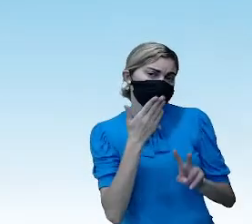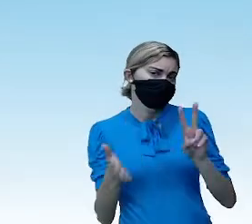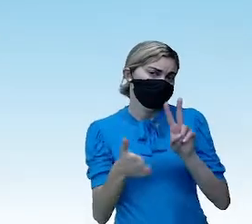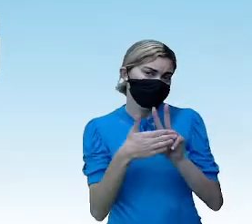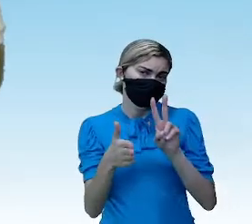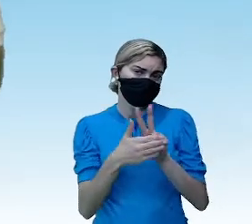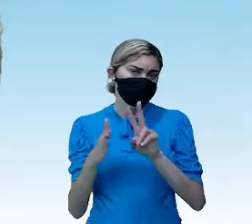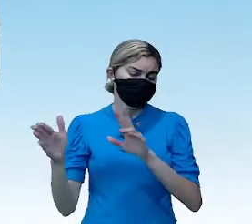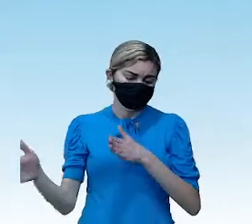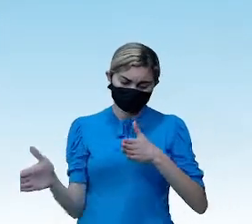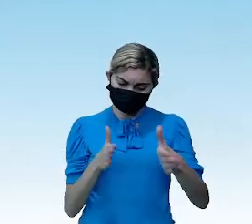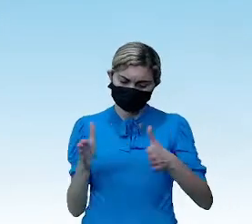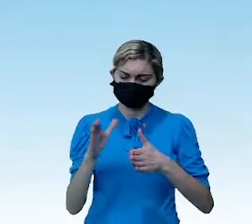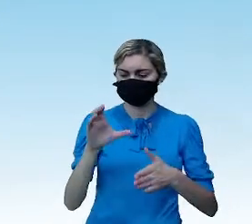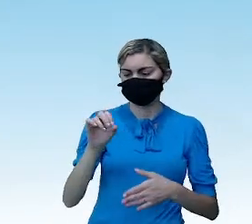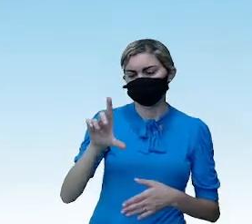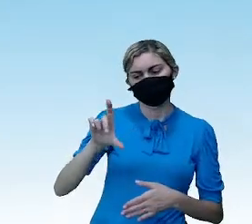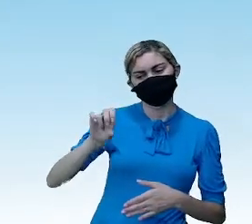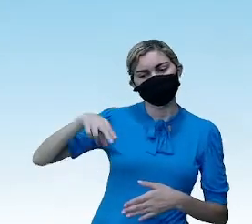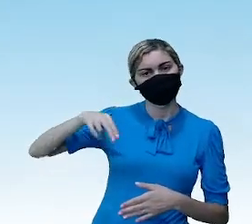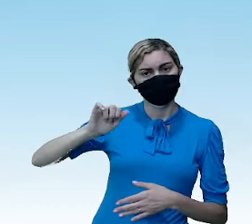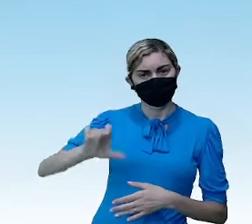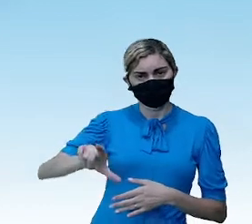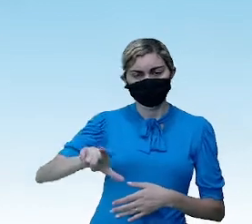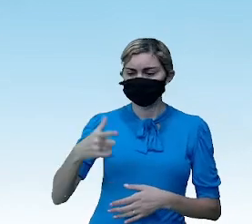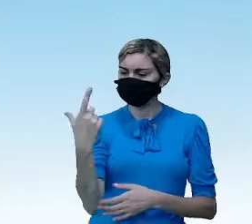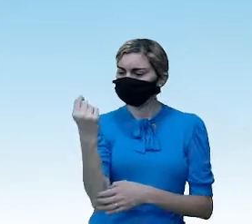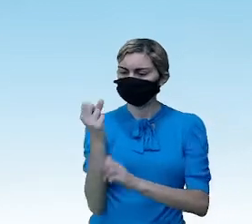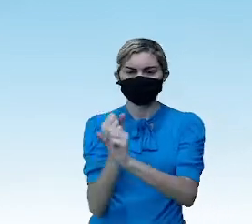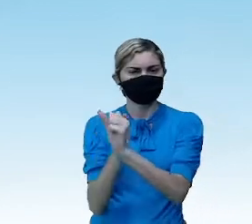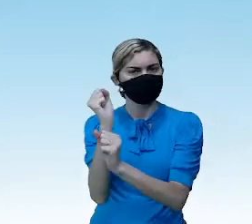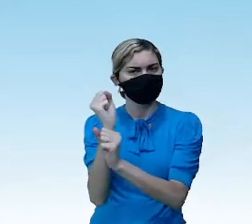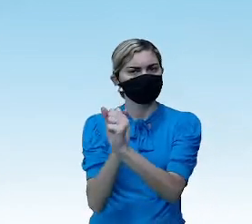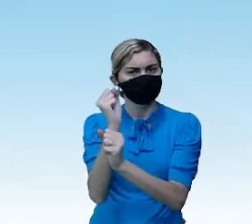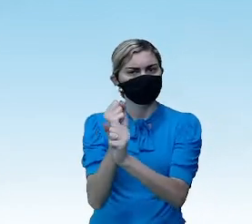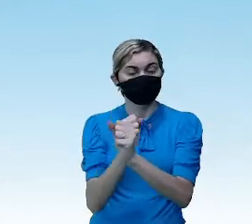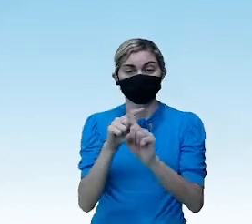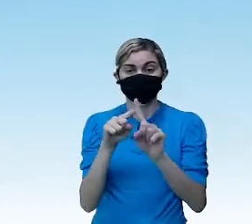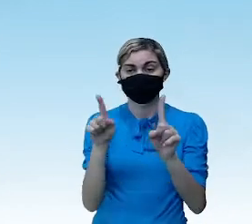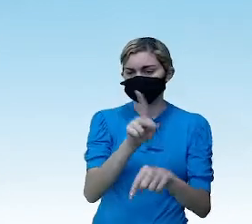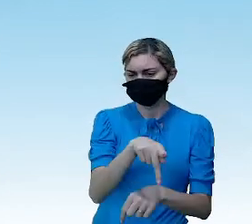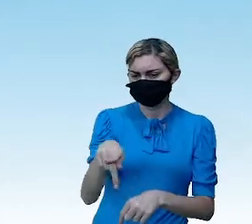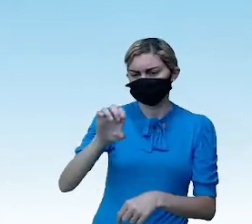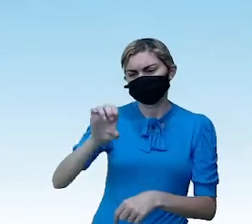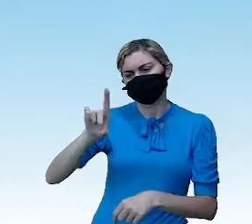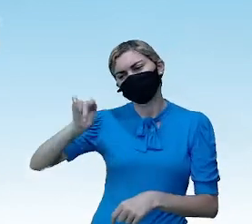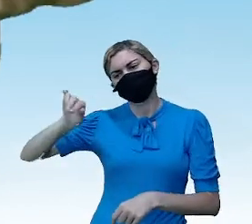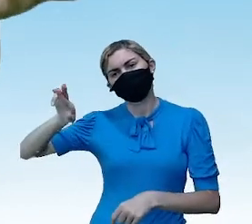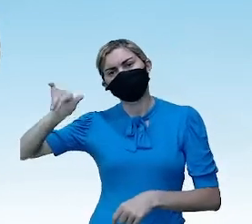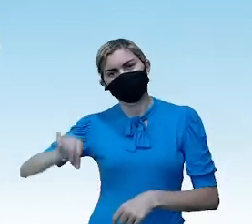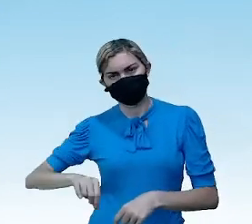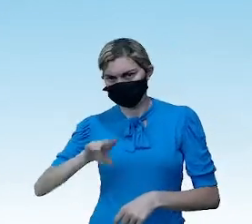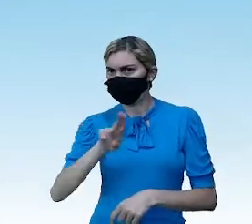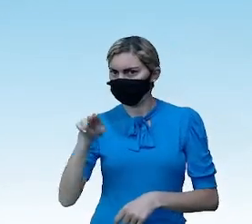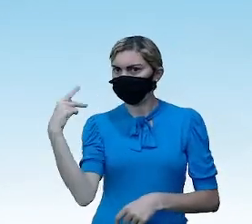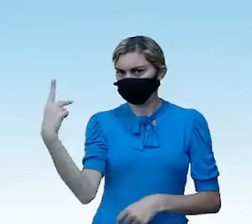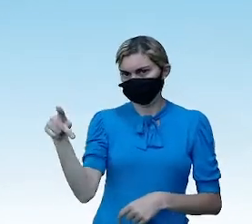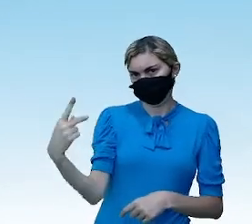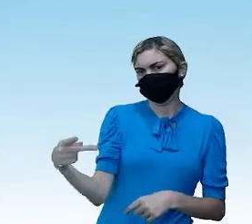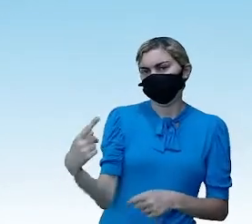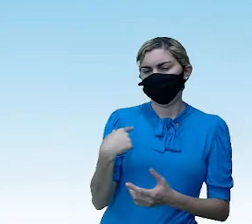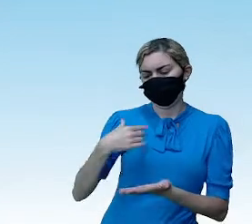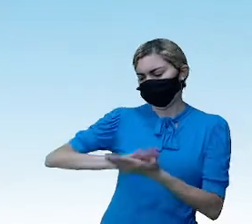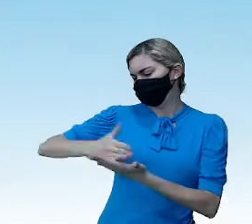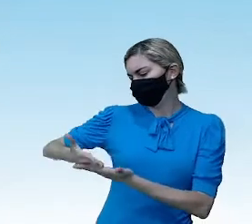período colonial. Veja só, levou 20 anos, mas o professor Eduardo Navarro, seu nome, traduziu